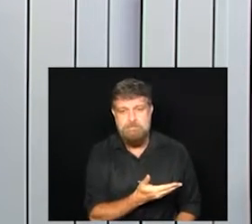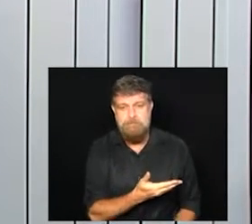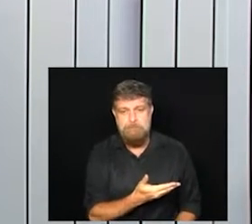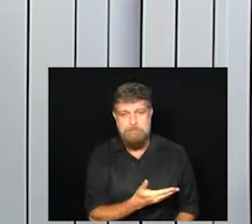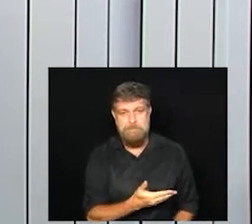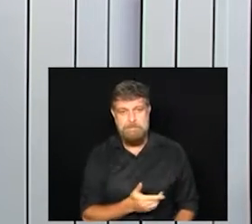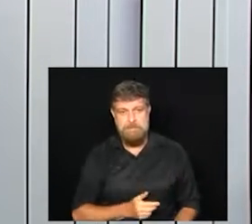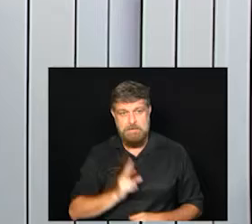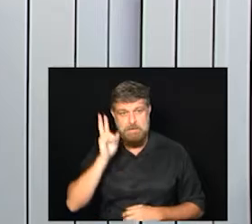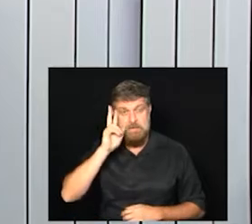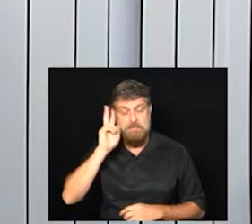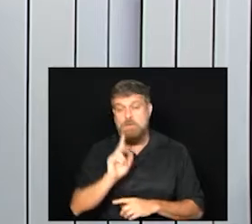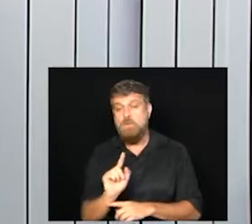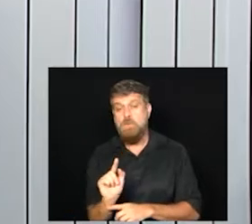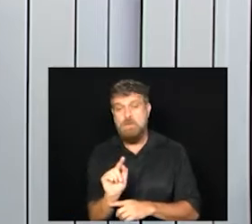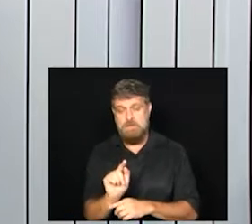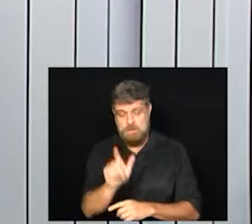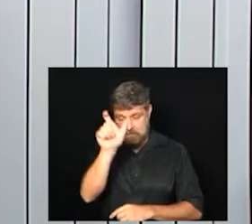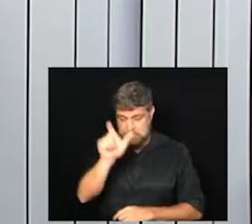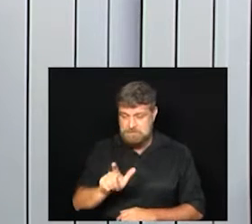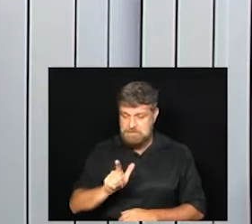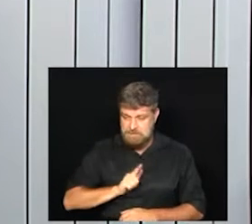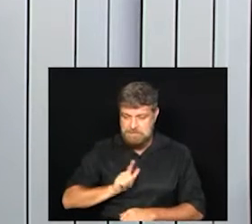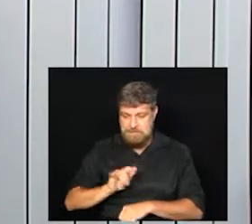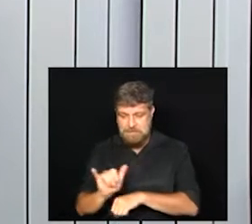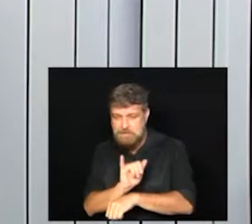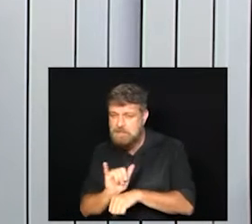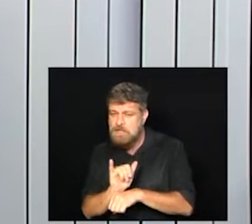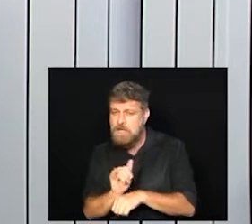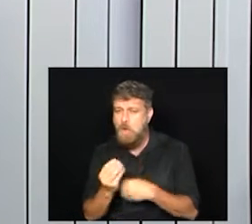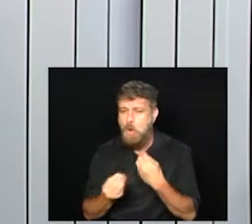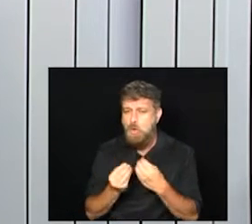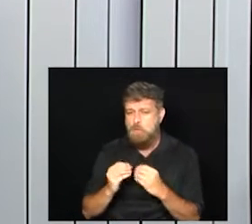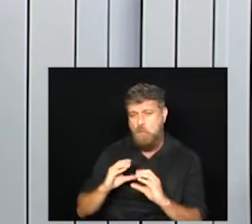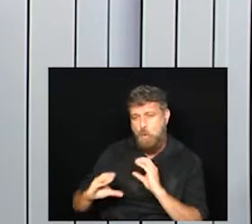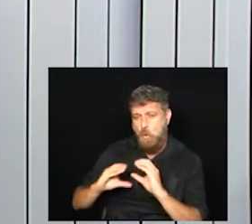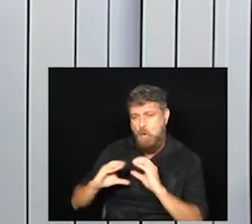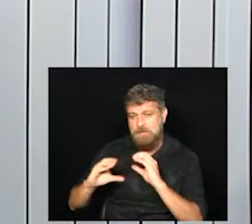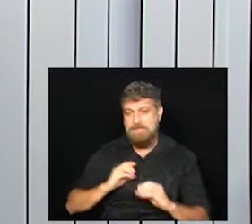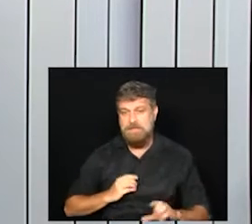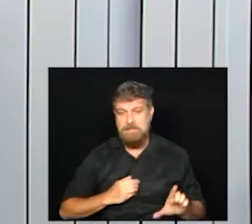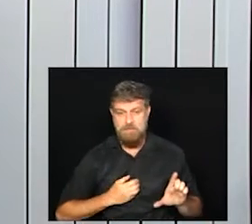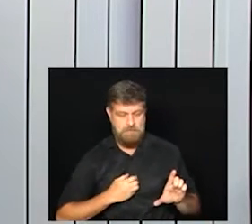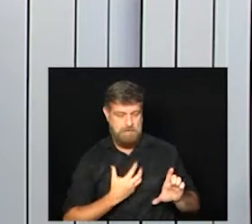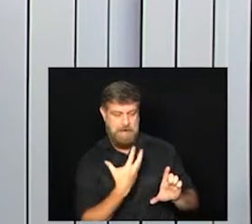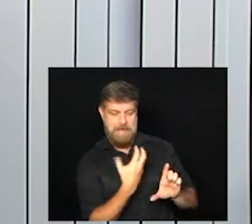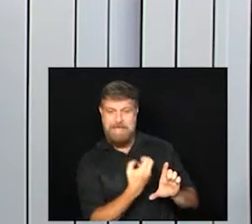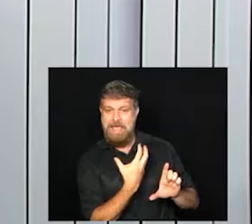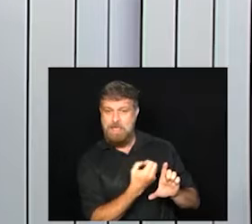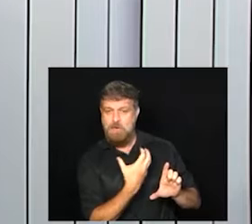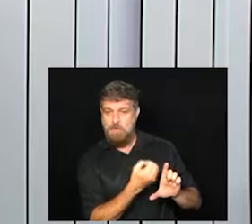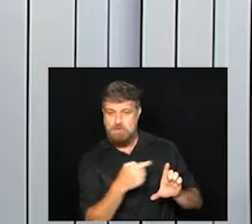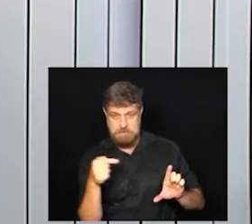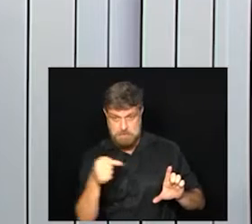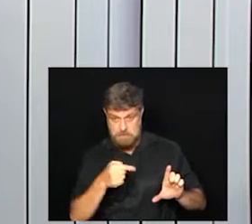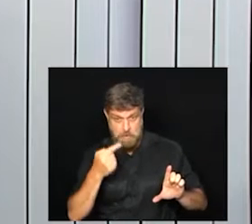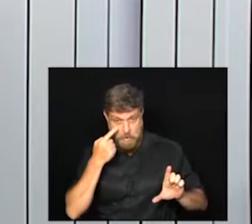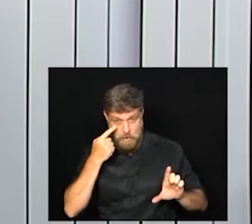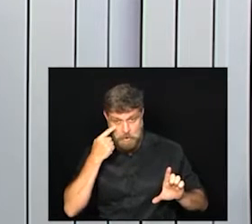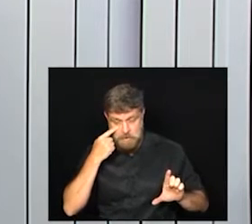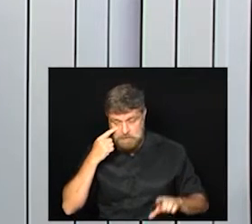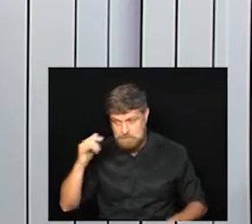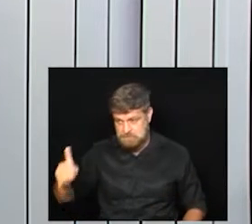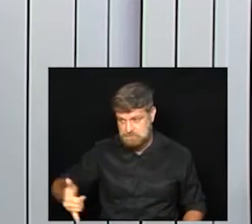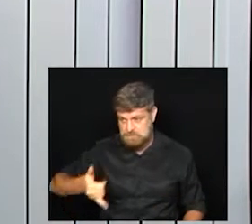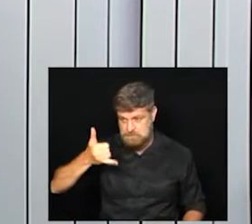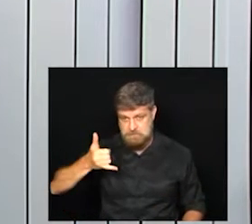978293776. Lembrando sempre que você tem a opção de enviar uma mensagem através do nosso QR Code. Olha só, estou apontando aqui para ele. Pega o